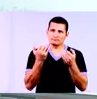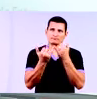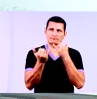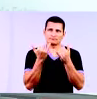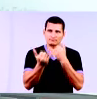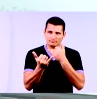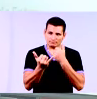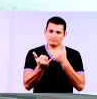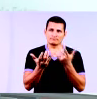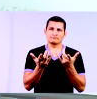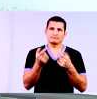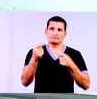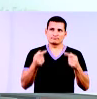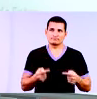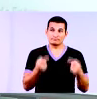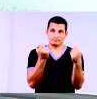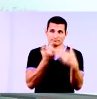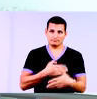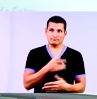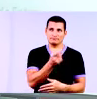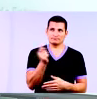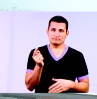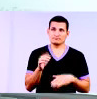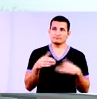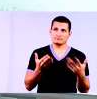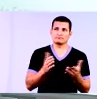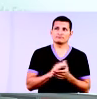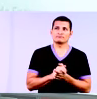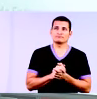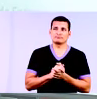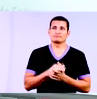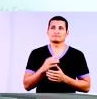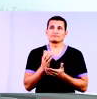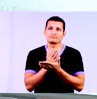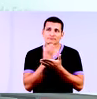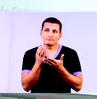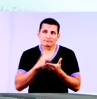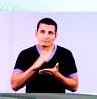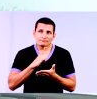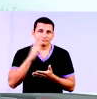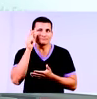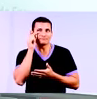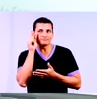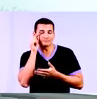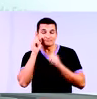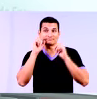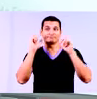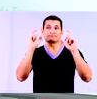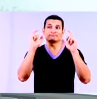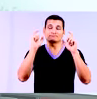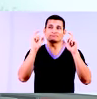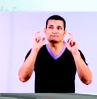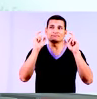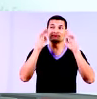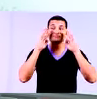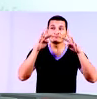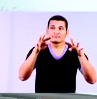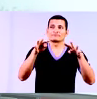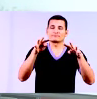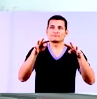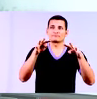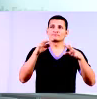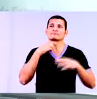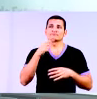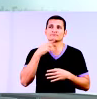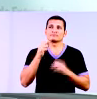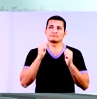questões que cairão na prova. Então, quem está com um pouquinho de sono se recomponha da aula anterior, preste bastante atenção e qualquer dúvida, interaja